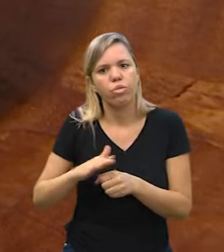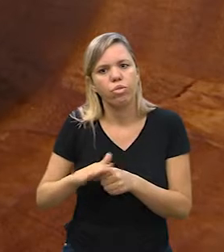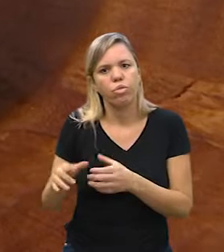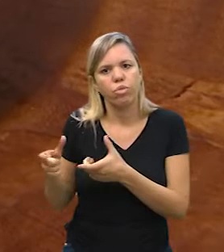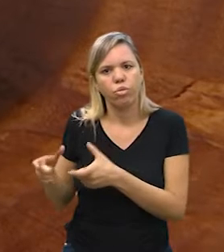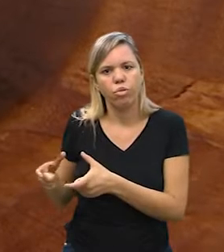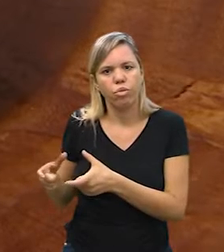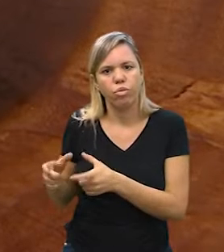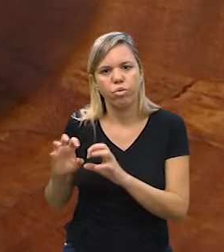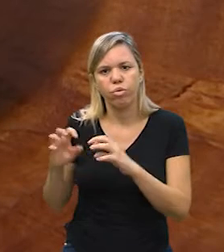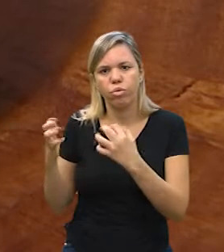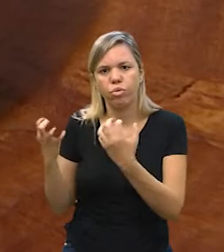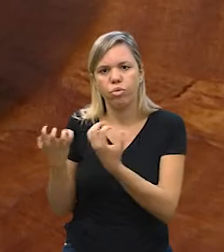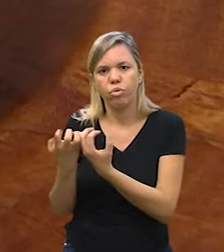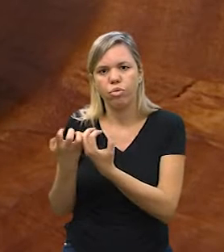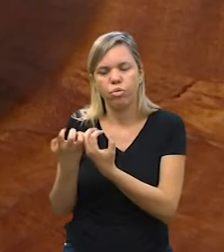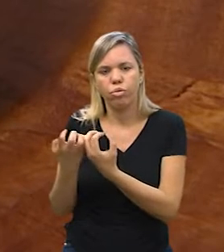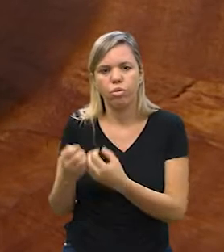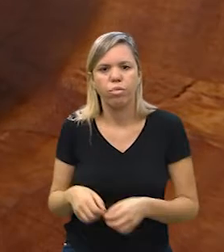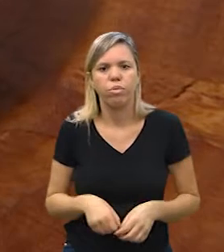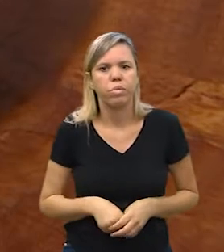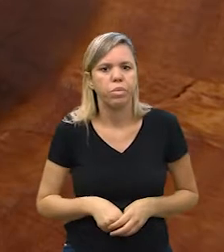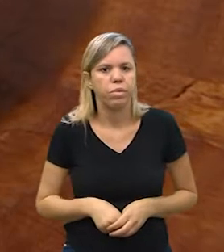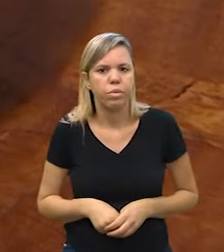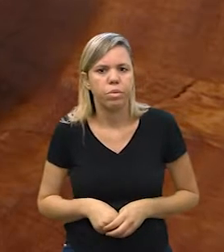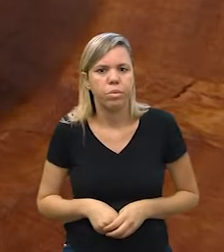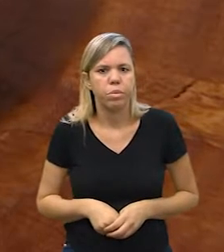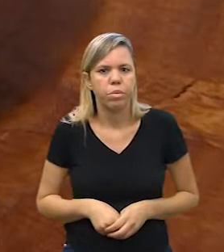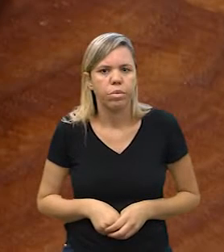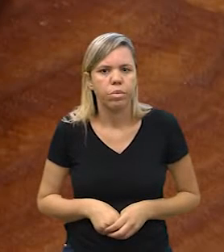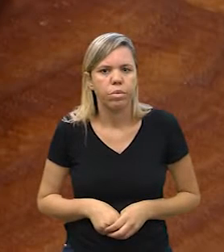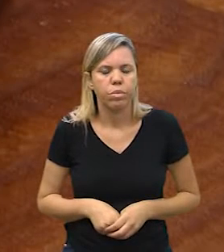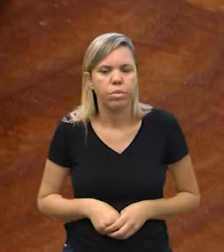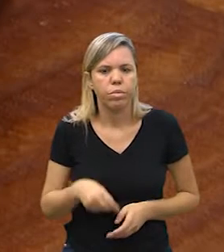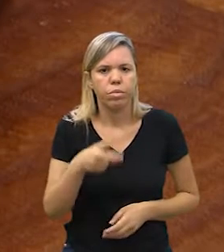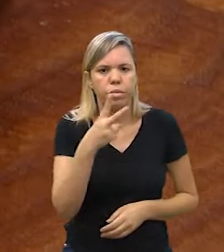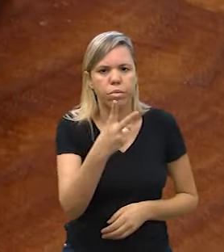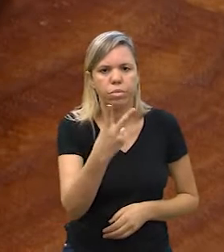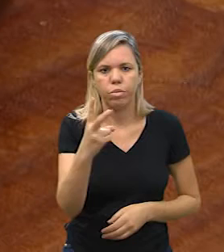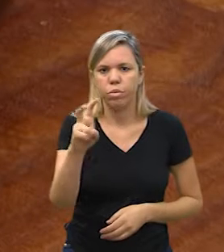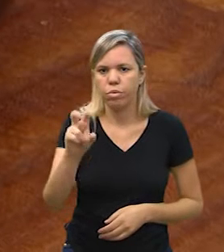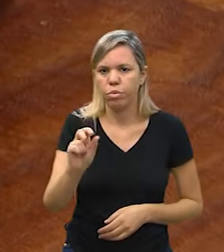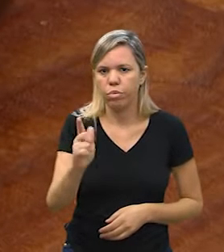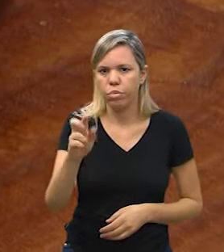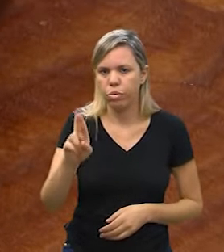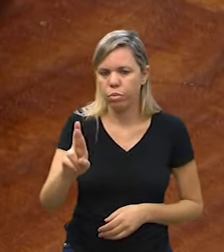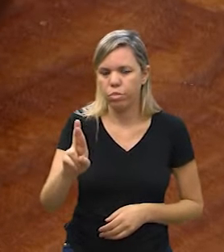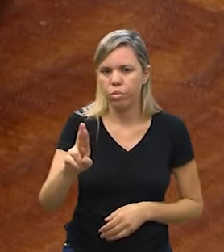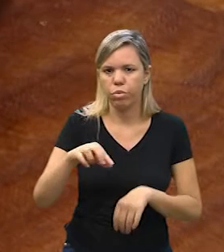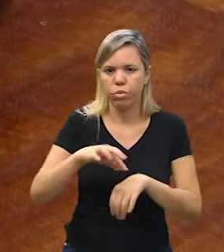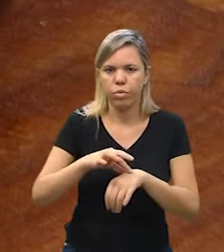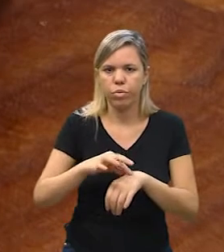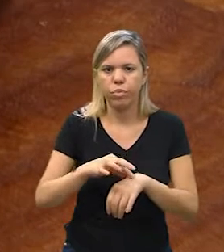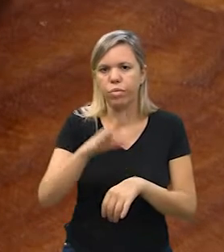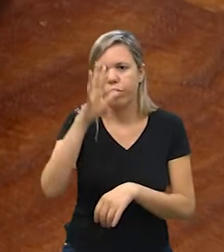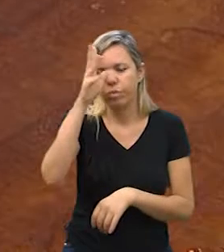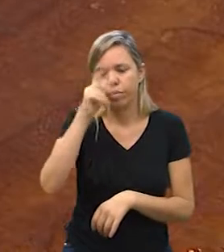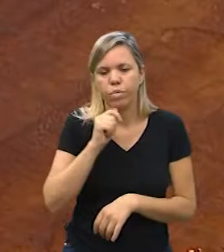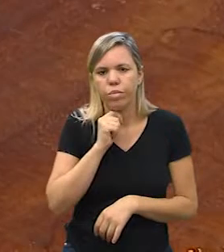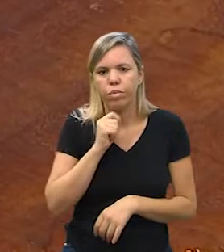uma xícara de chá de abóbora pescoço também com casca, 250 gramas de filé de